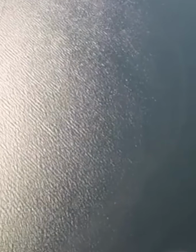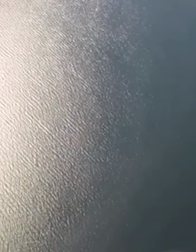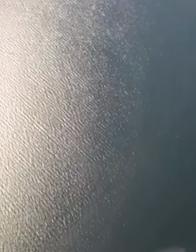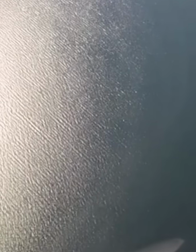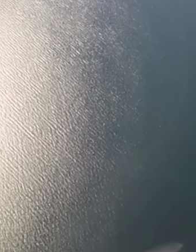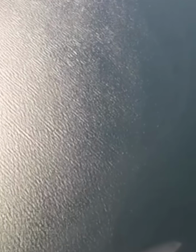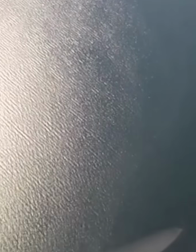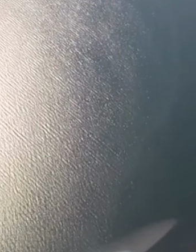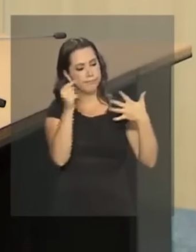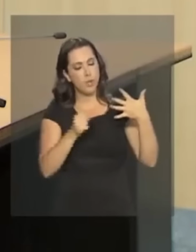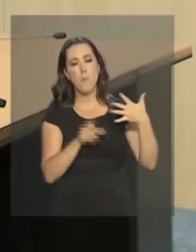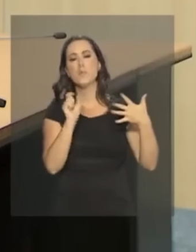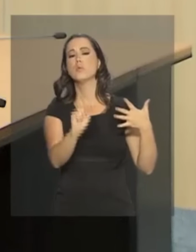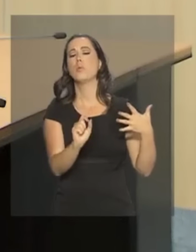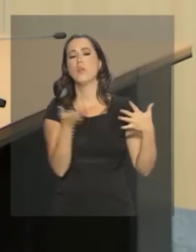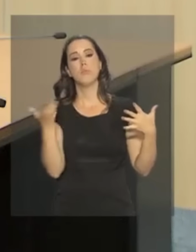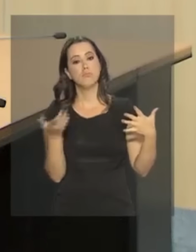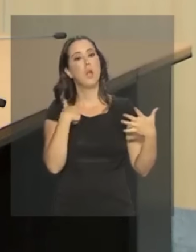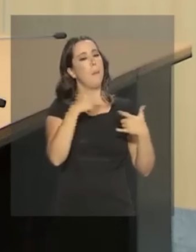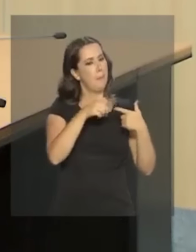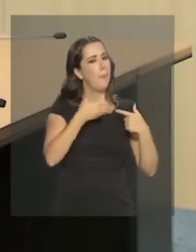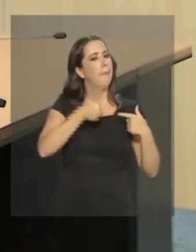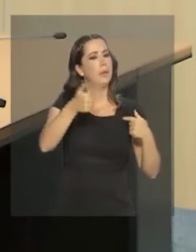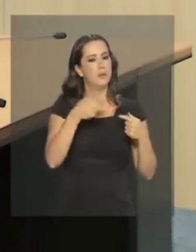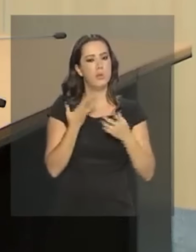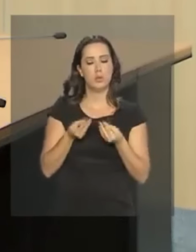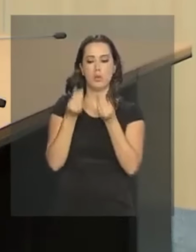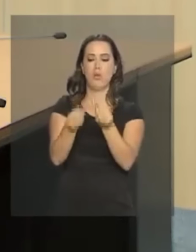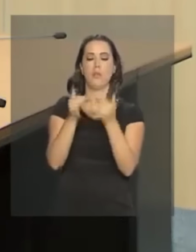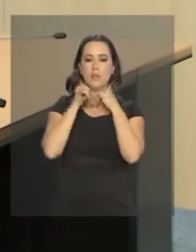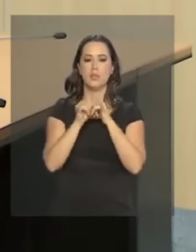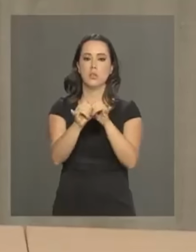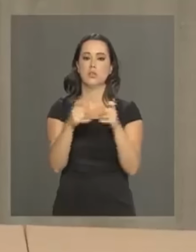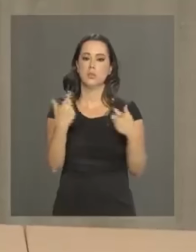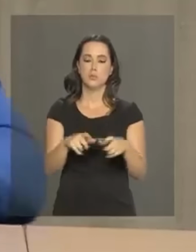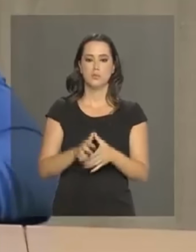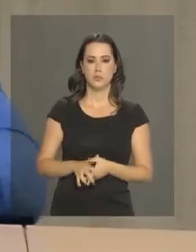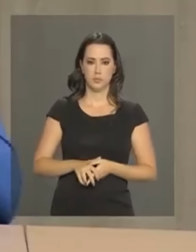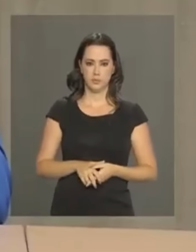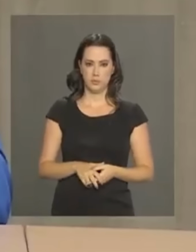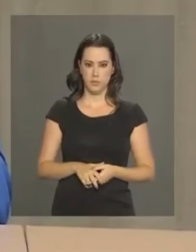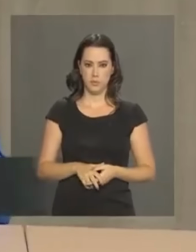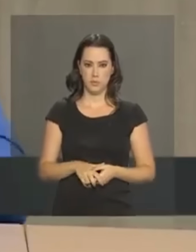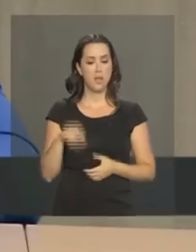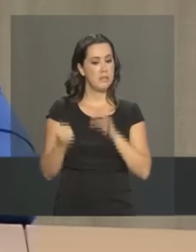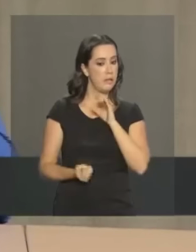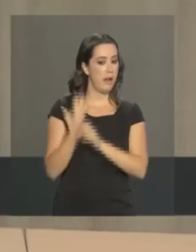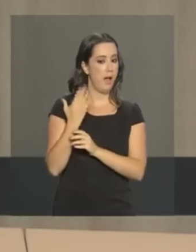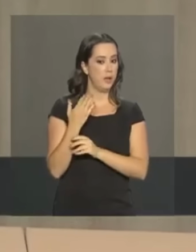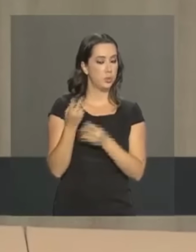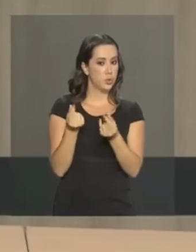possível Graças apenas à esquerda vermelhinha que tá aí não é óbvio que não quando o bolsonaro privatizou a energia